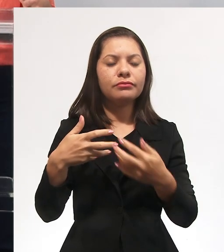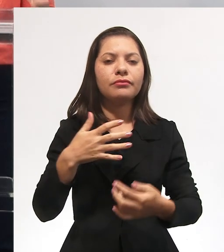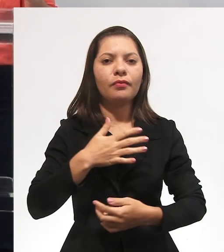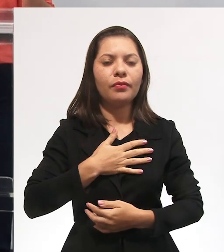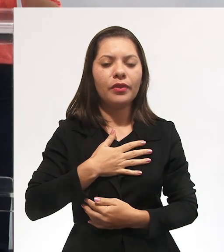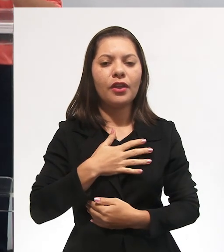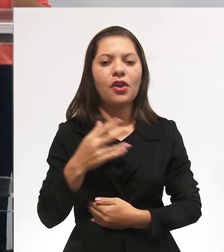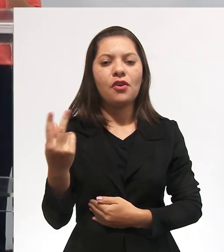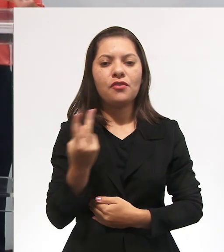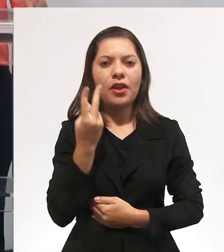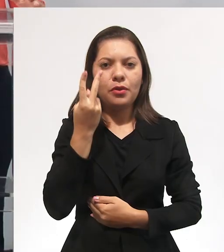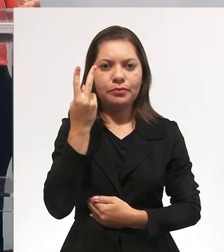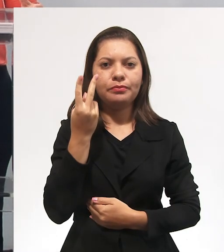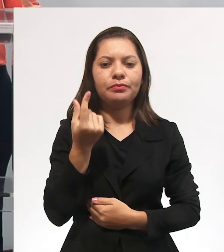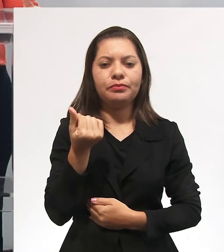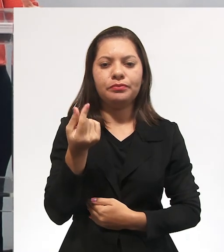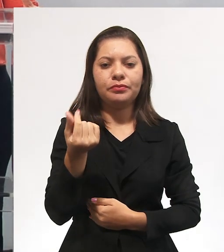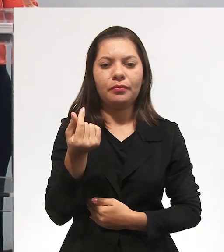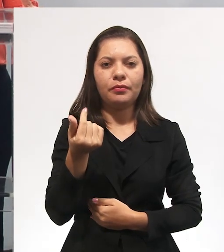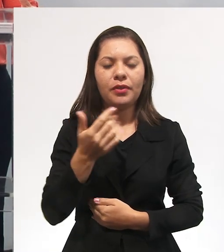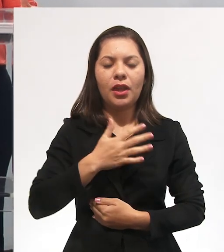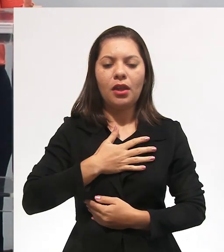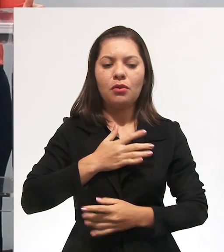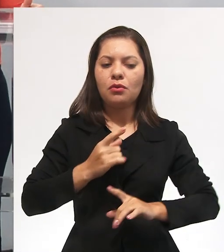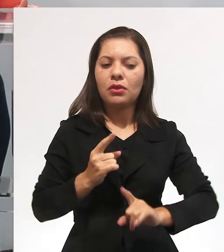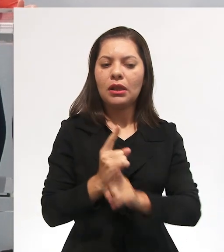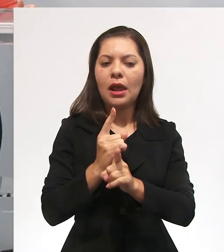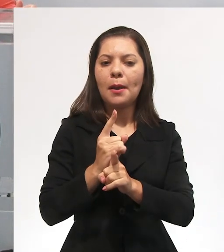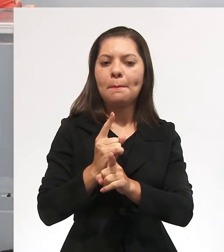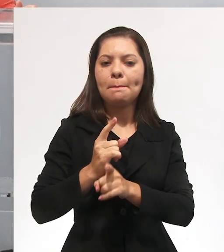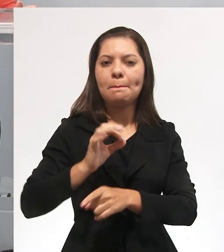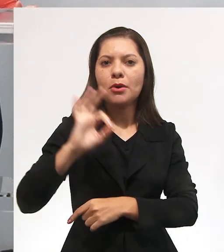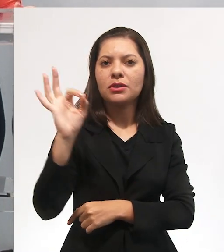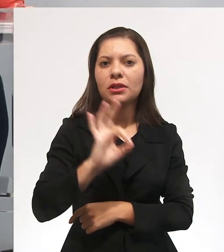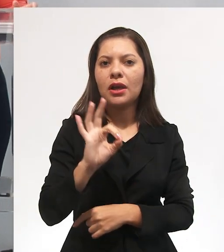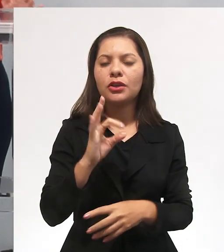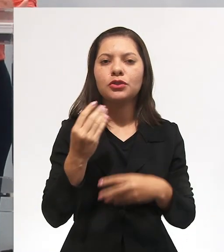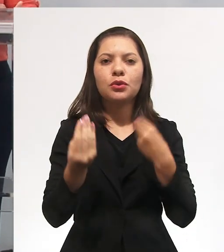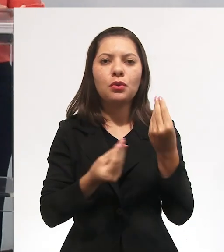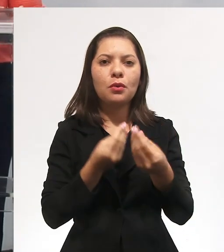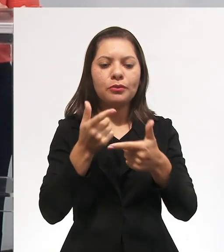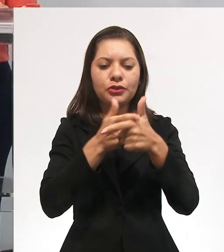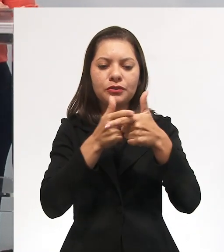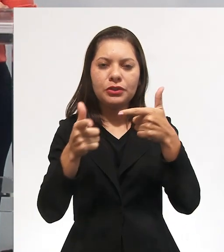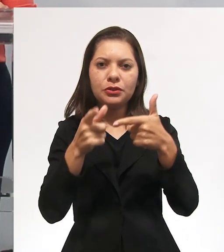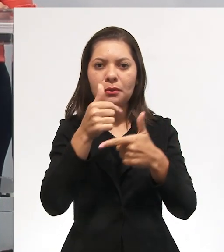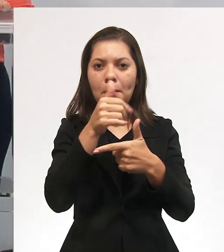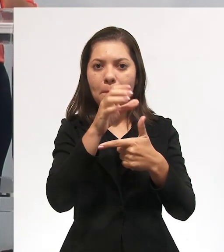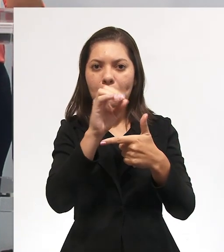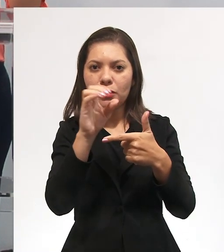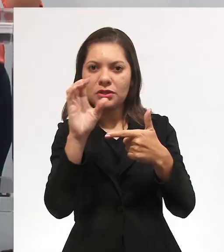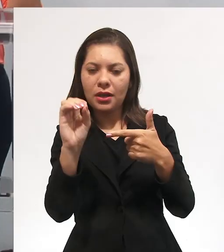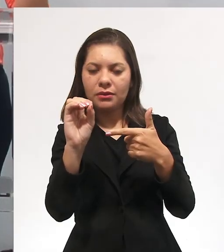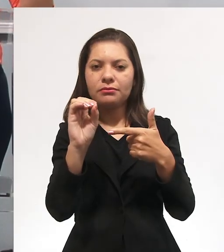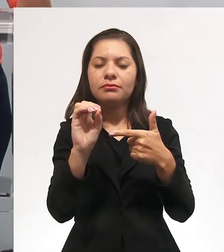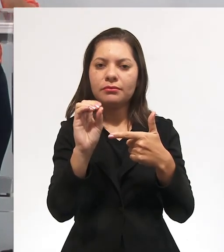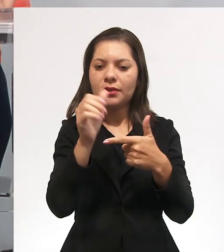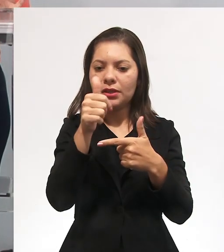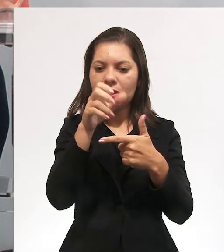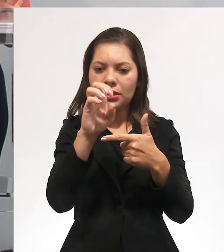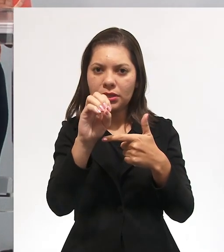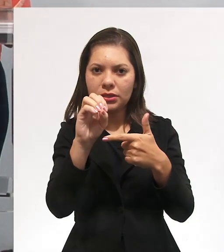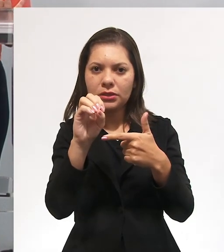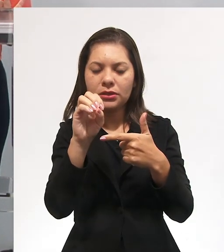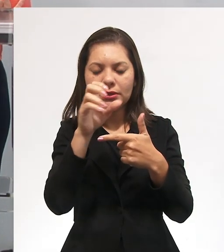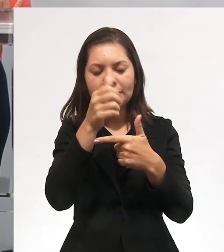um valor. Meu meio de achar uma porcentagem era dividindo ela por 100, tá? Eu tenho 15